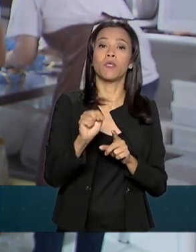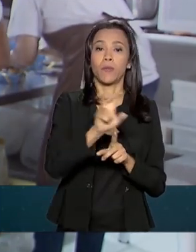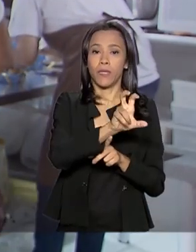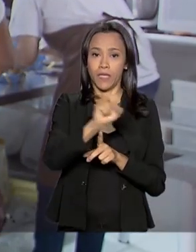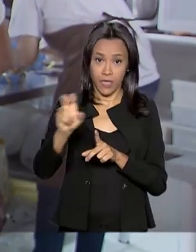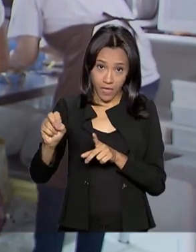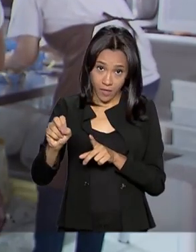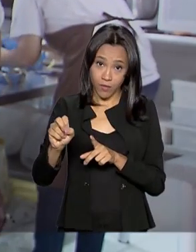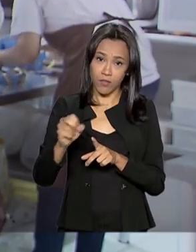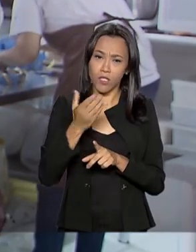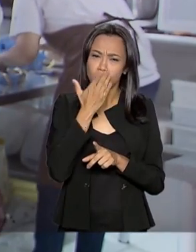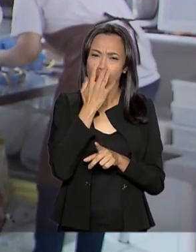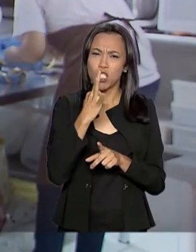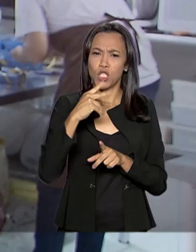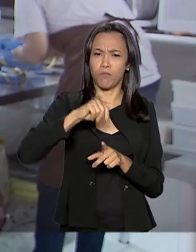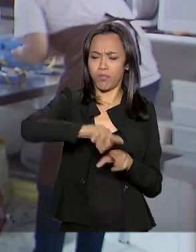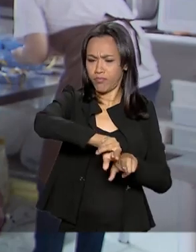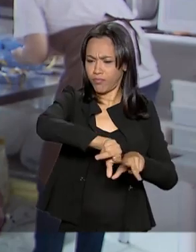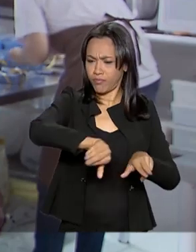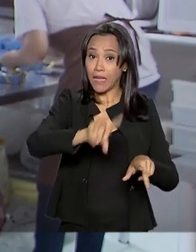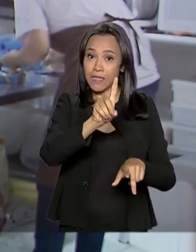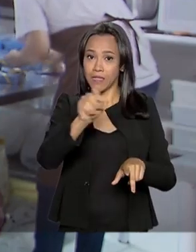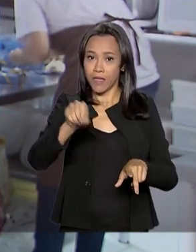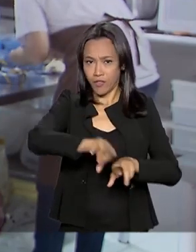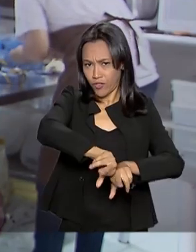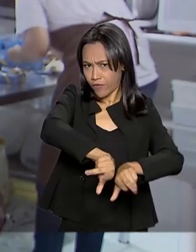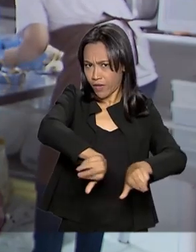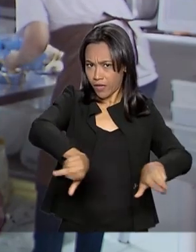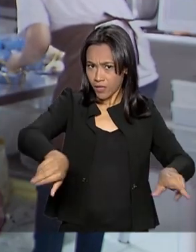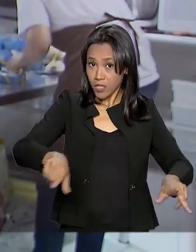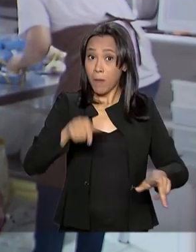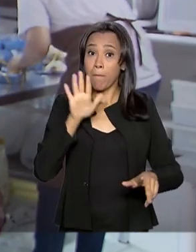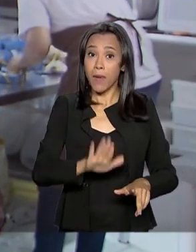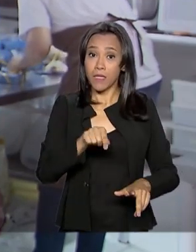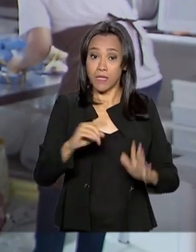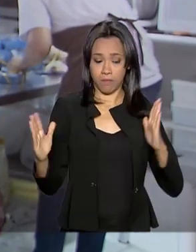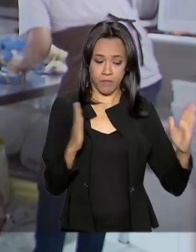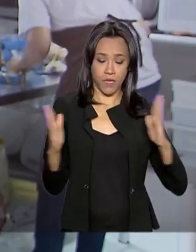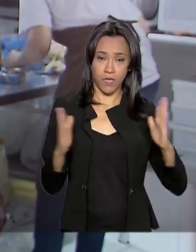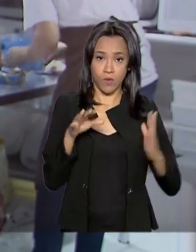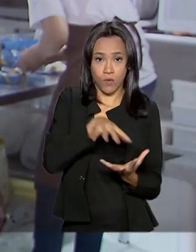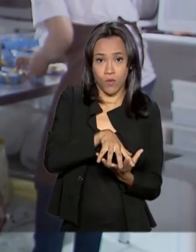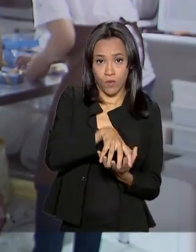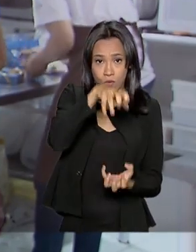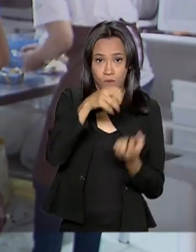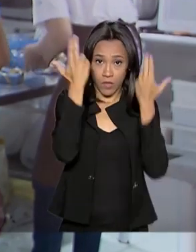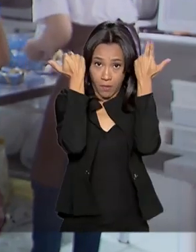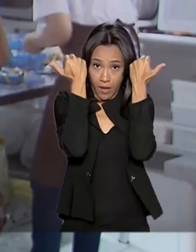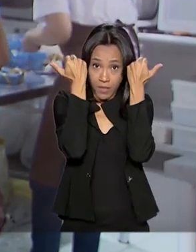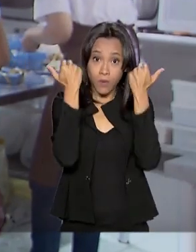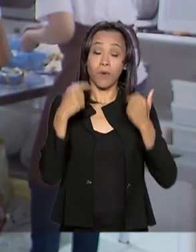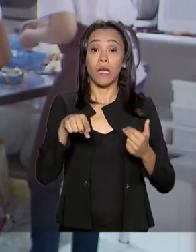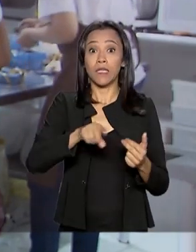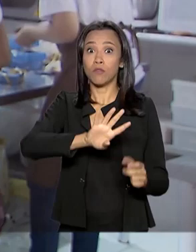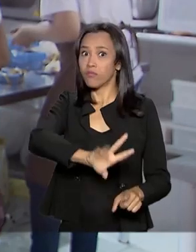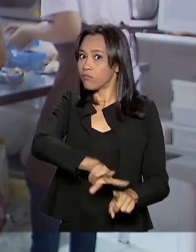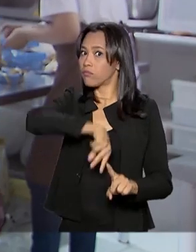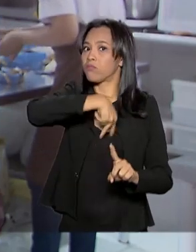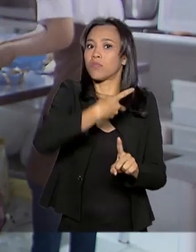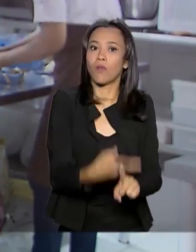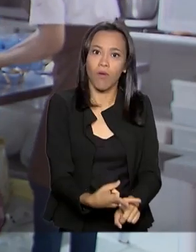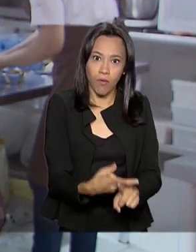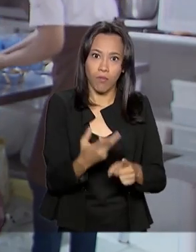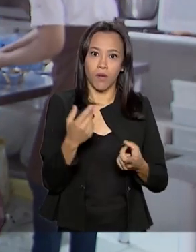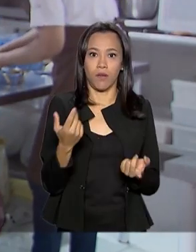de 100 tipos diferentes mas em épocas comemorativas como a páscoa essa fabricação mais que dobra chegando